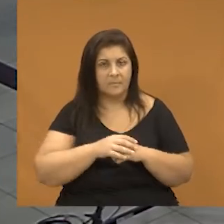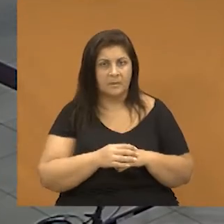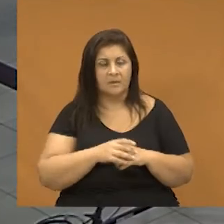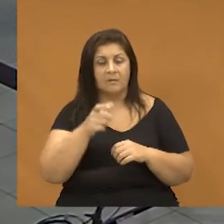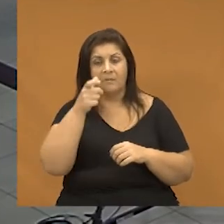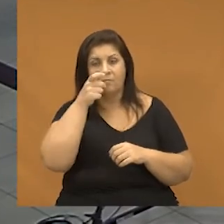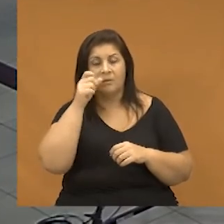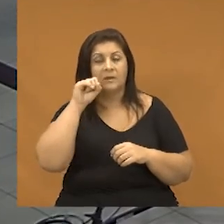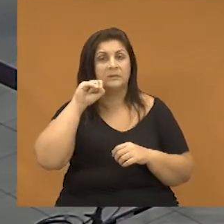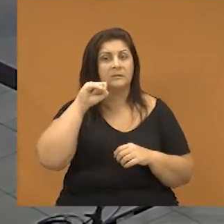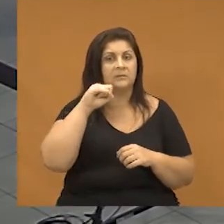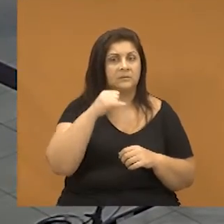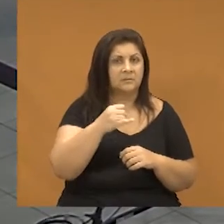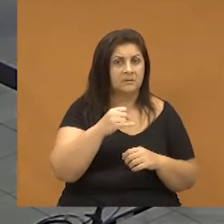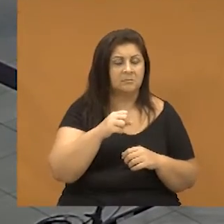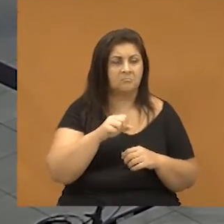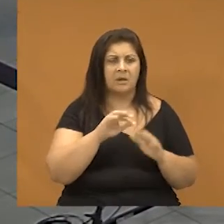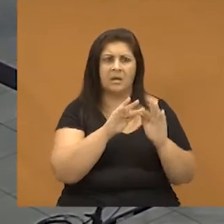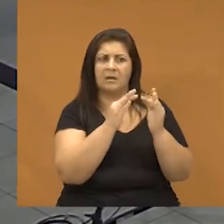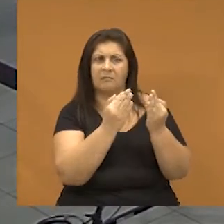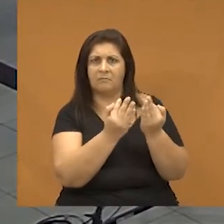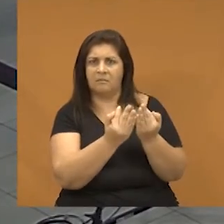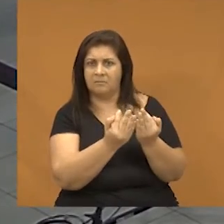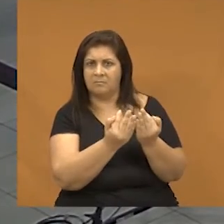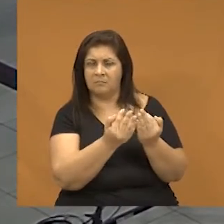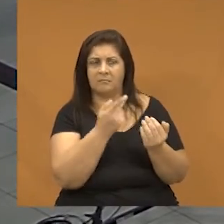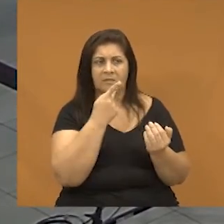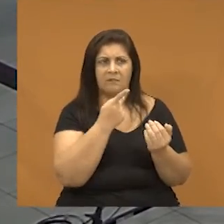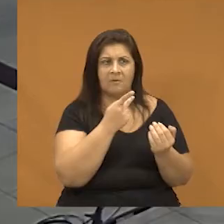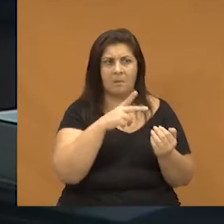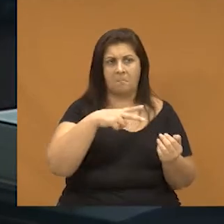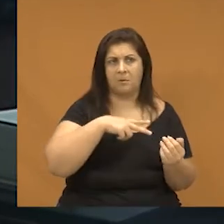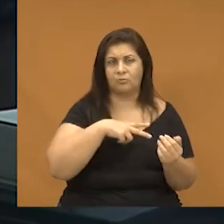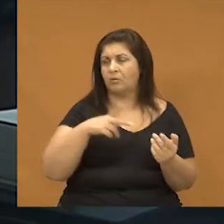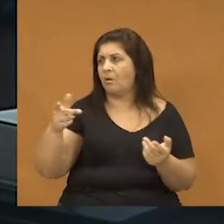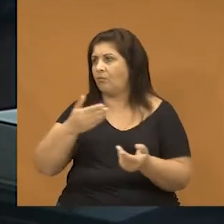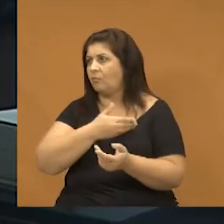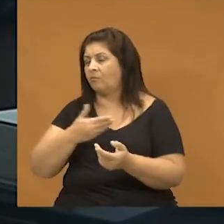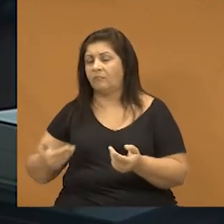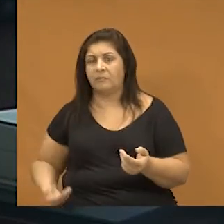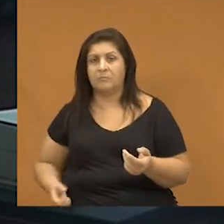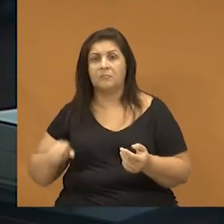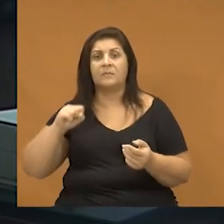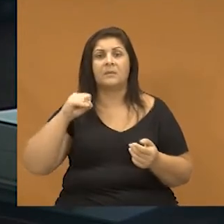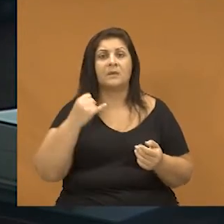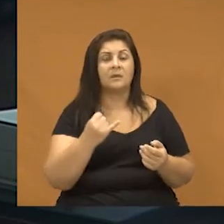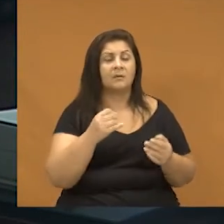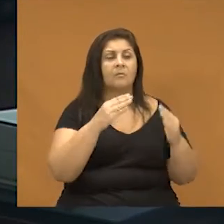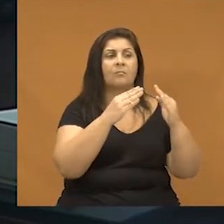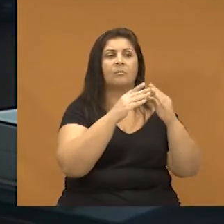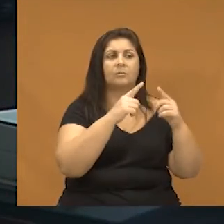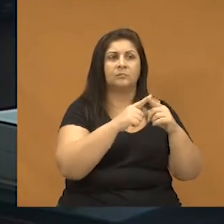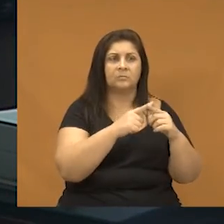determinar se, independente da família colocar o privado ou não, se aquele hospital tem condições